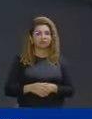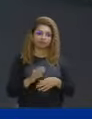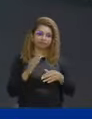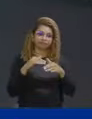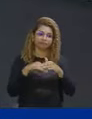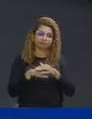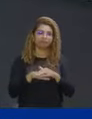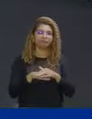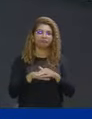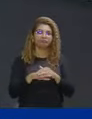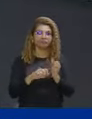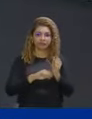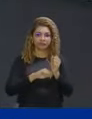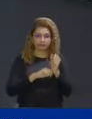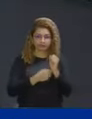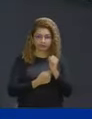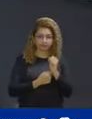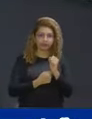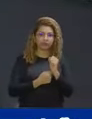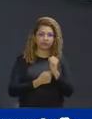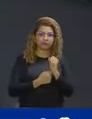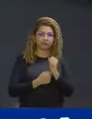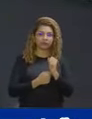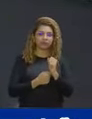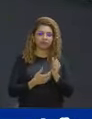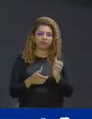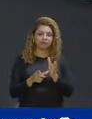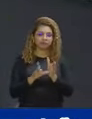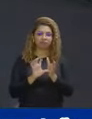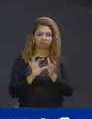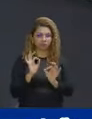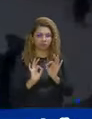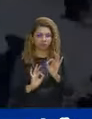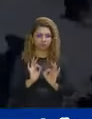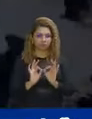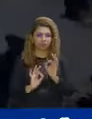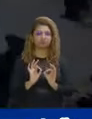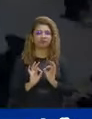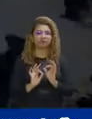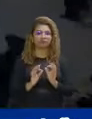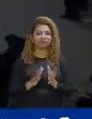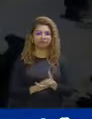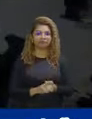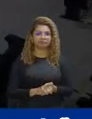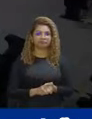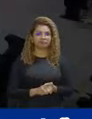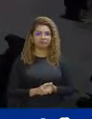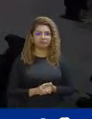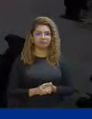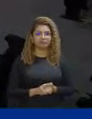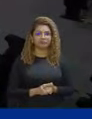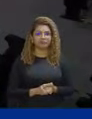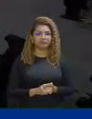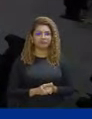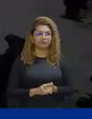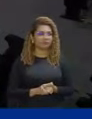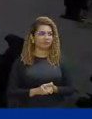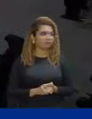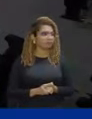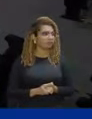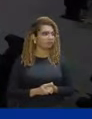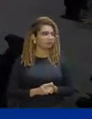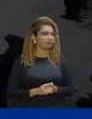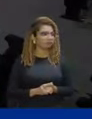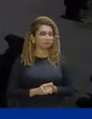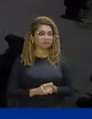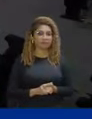senhor presidente, é o sigilo, as providências de praxe para fechar suspendendo a transmissão. Suspendendo a transmissão.